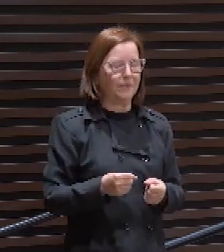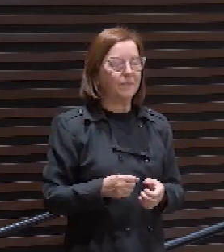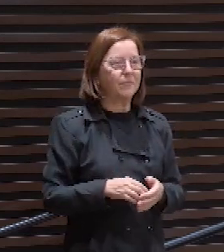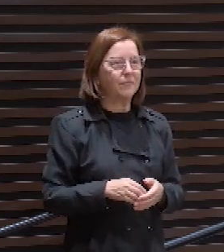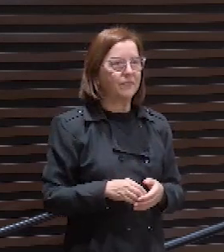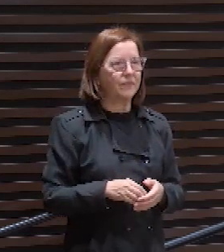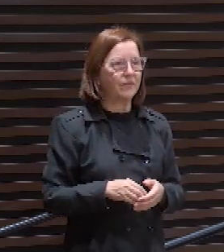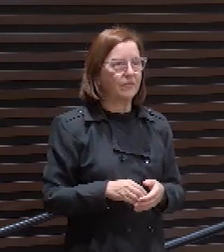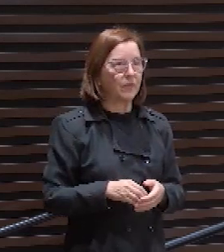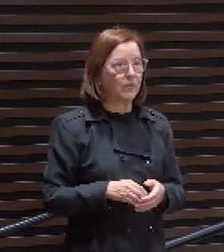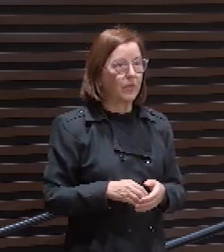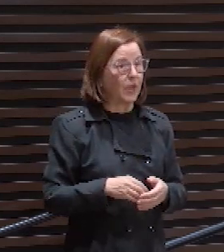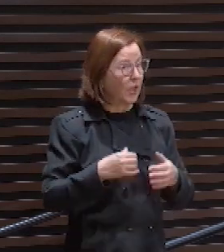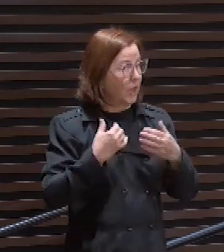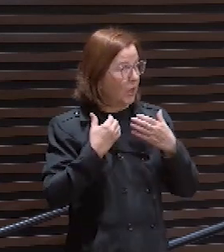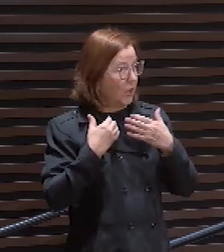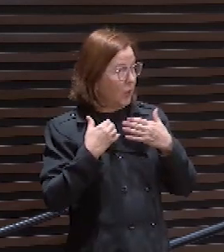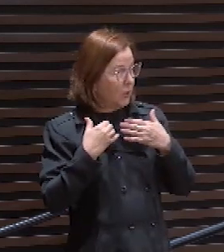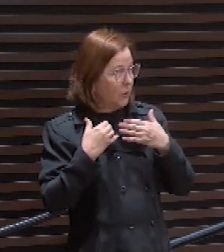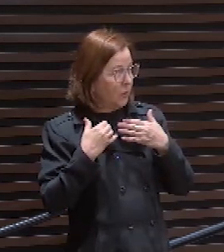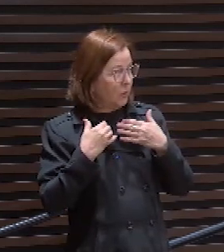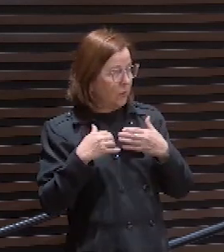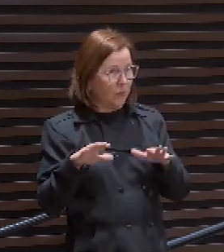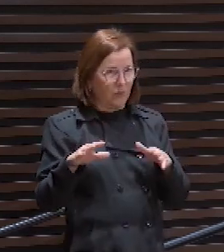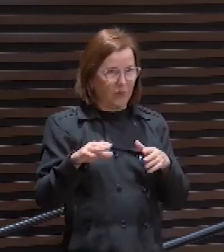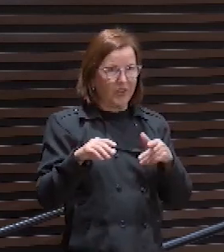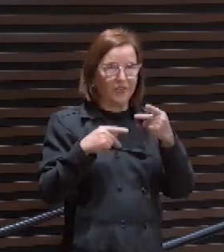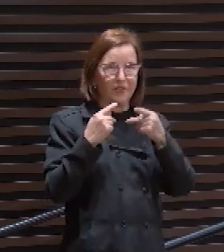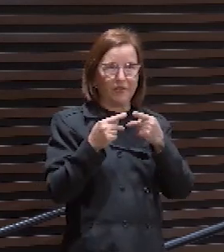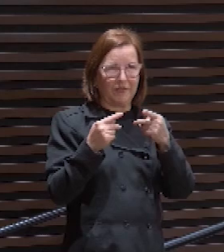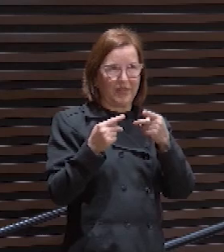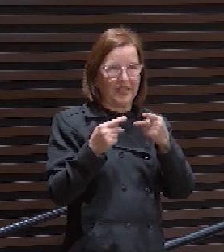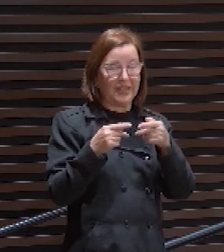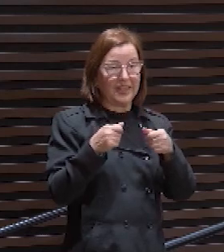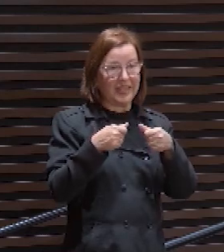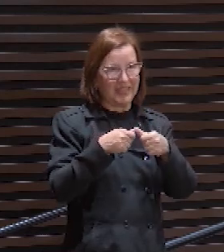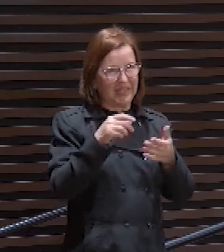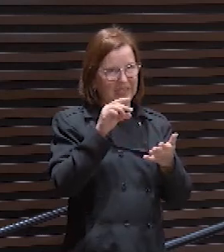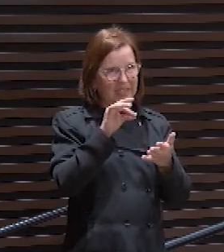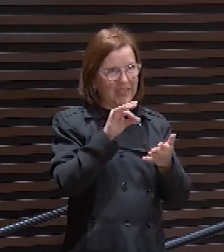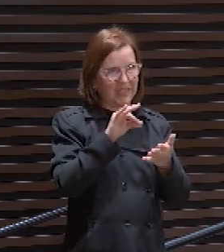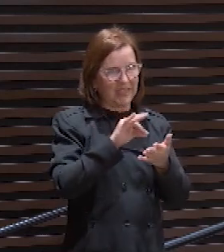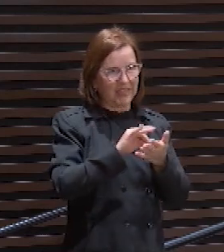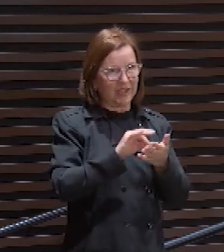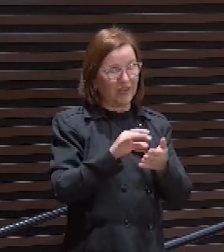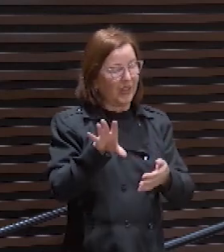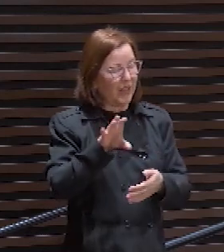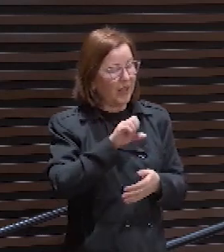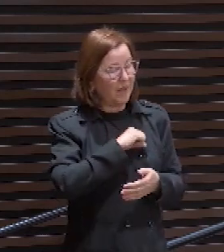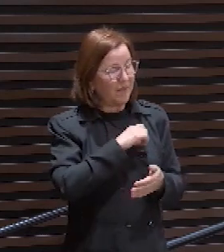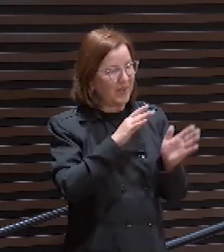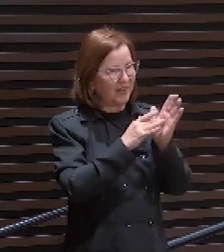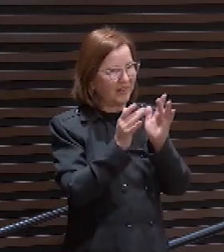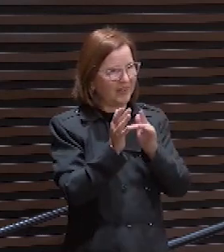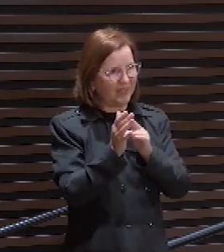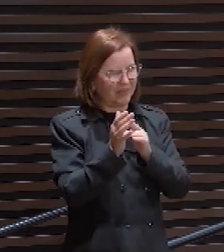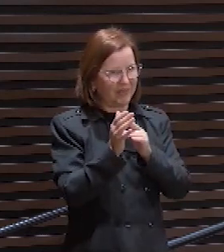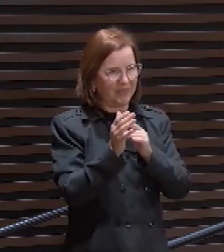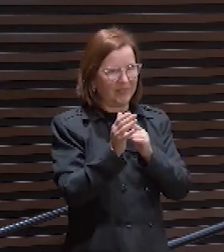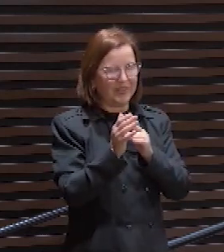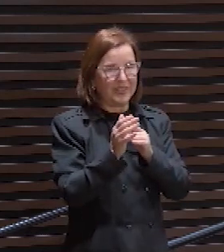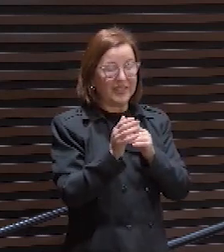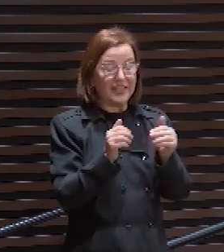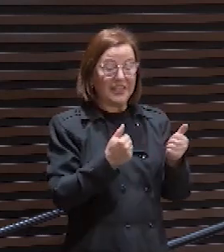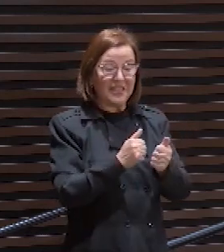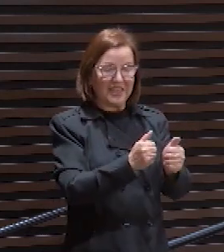eu quero transmitir a ideia de que essa realidade de amar Jesus, de estar no Evangelho, de